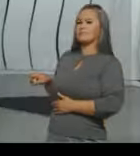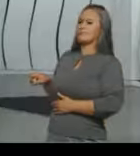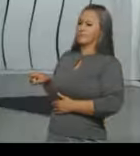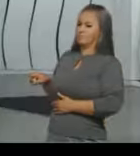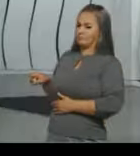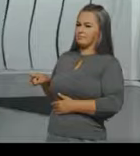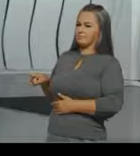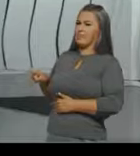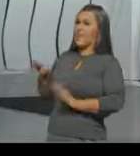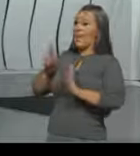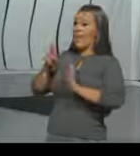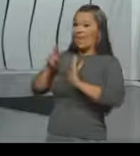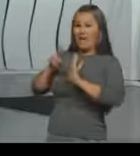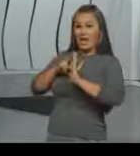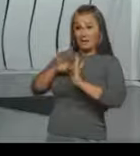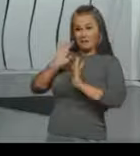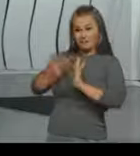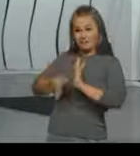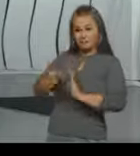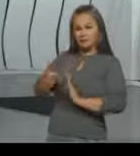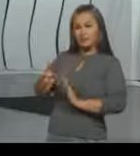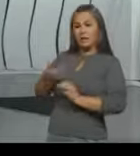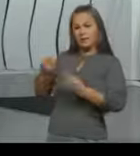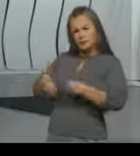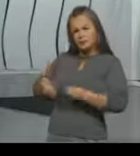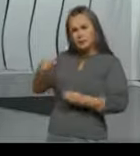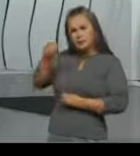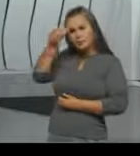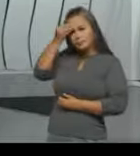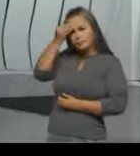3,14. Teve um tira-dúvida que nós falamos sobre isso aqui.